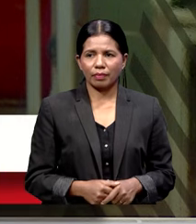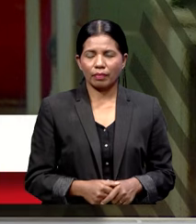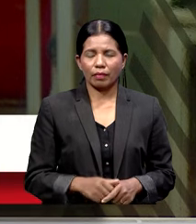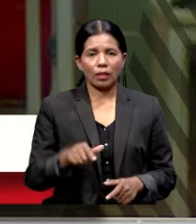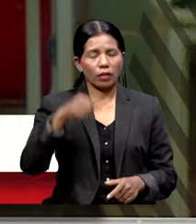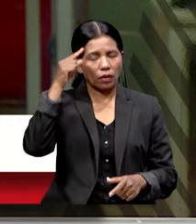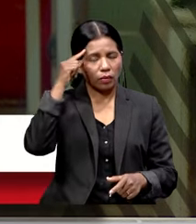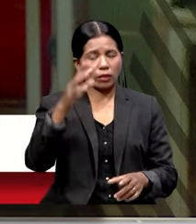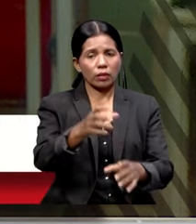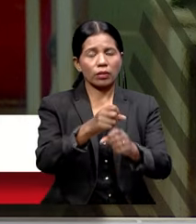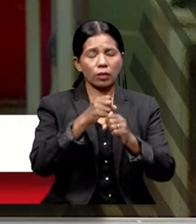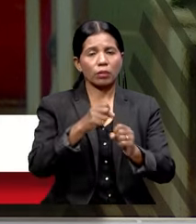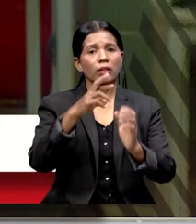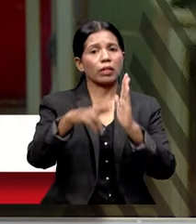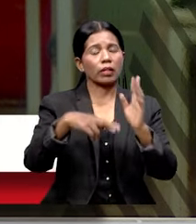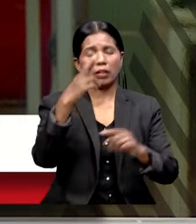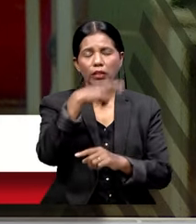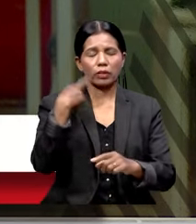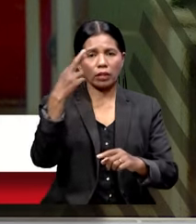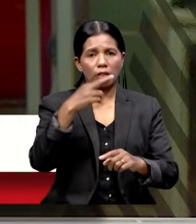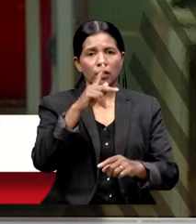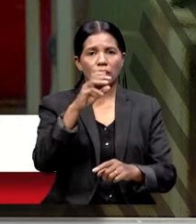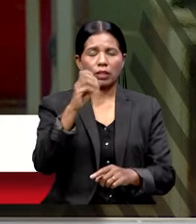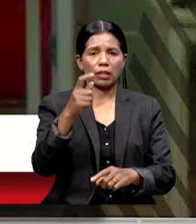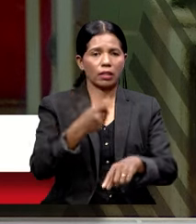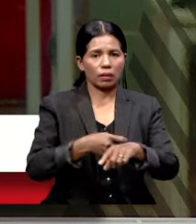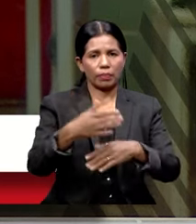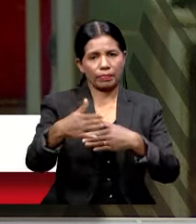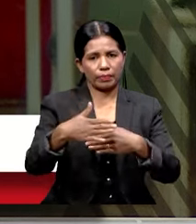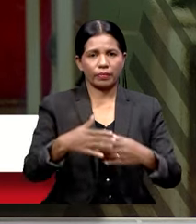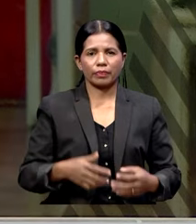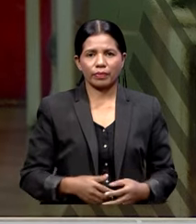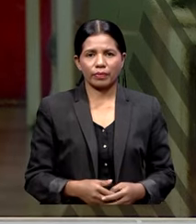Governo se sobre o restaurante Cosette e a tempo Badak.